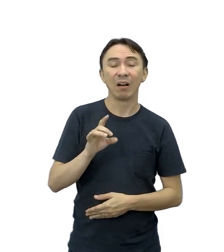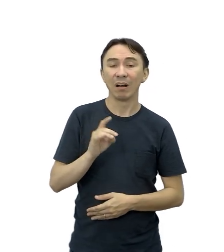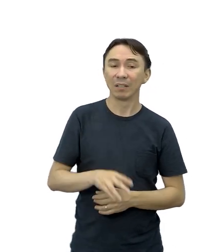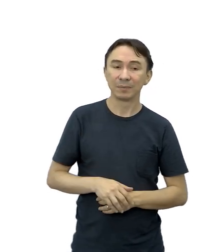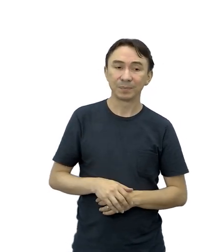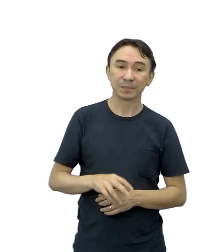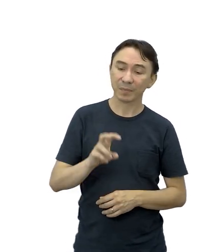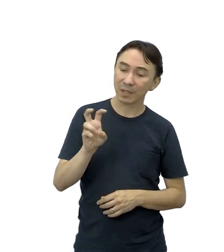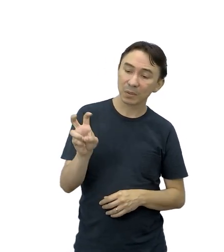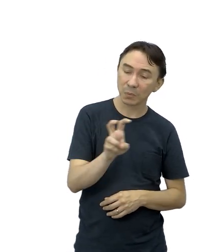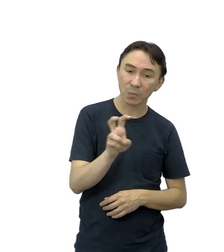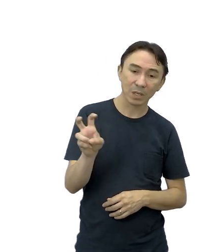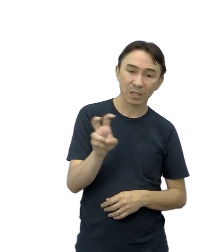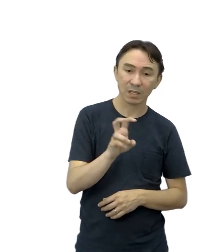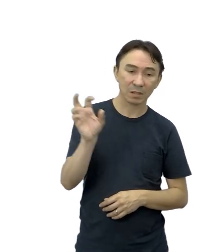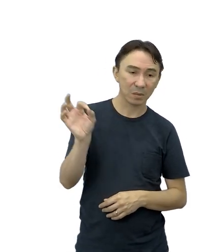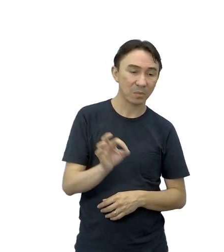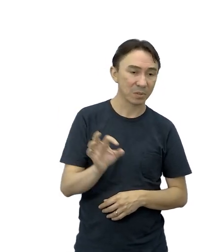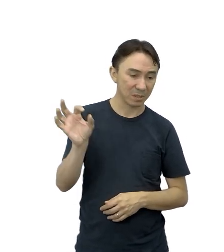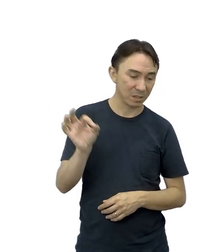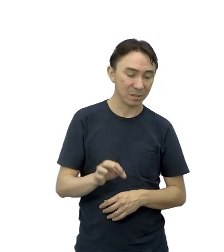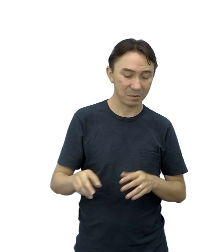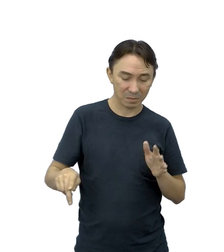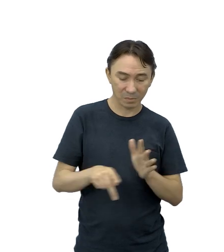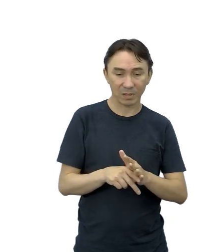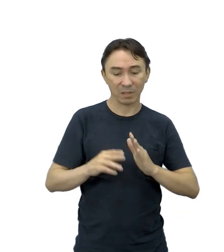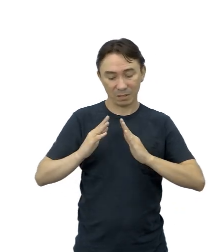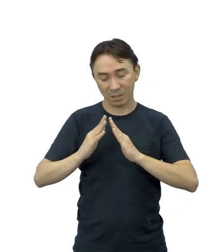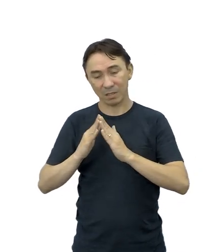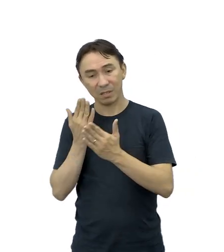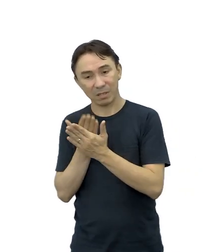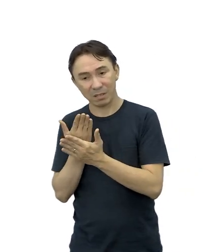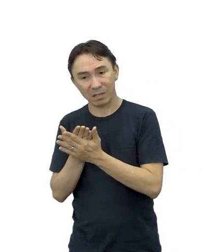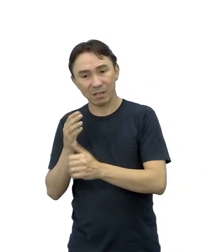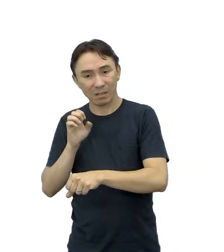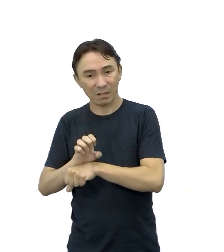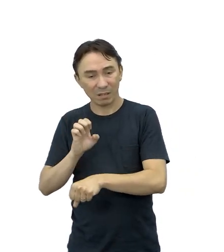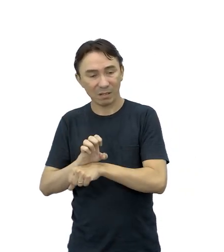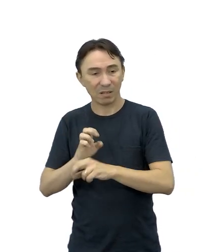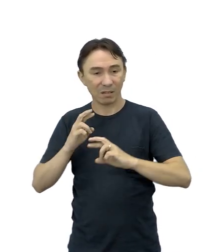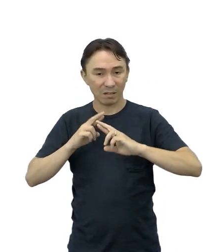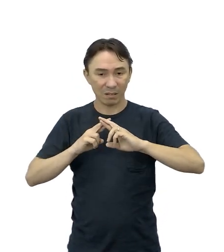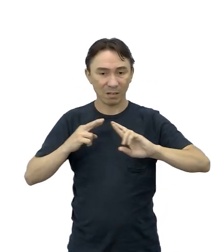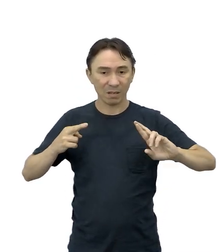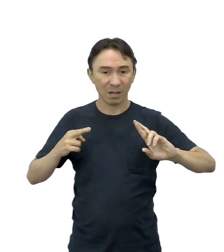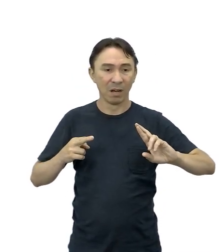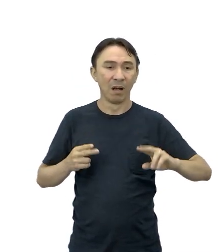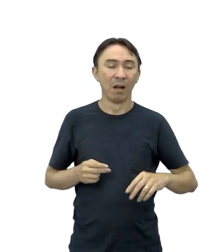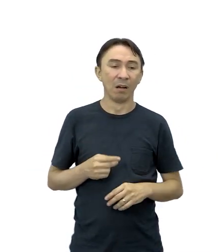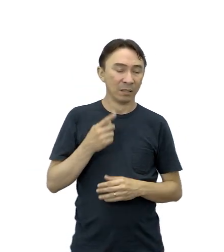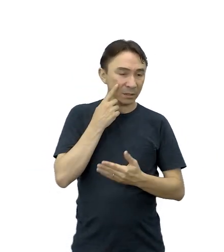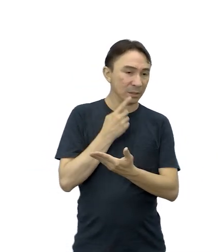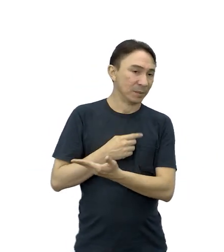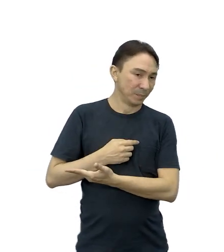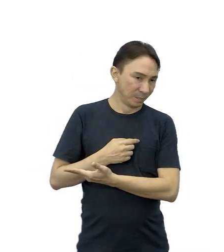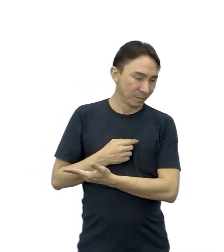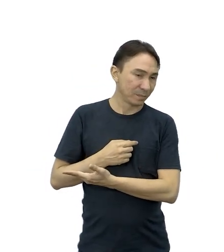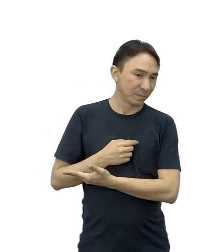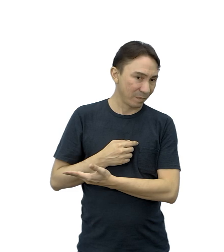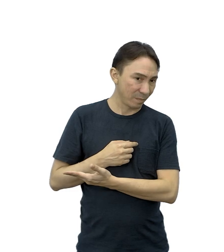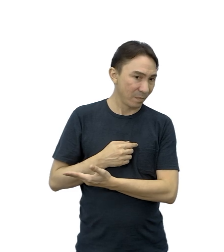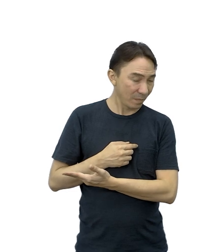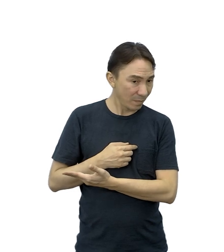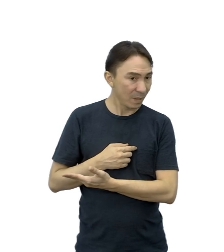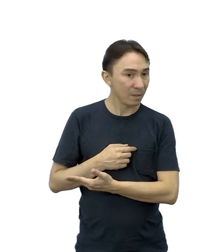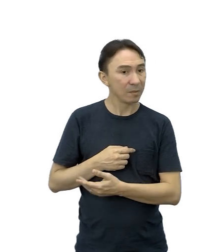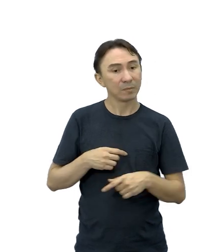na rede. Então, quer dizer, mas é baixo, né? Como só 55% de participação? Então, é essa realidade que eu tenho que observar,